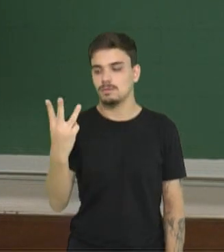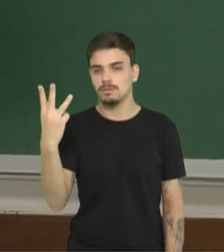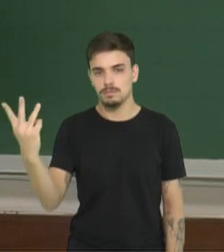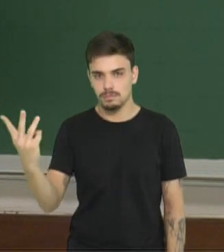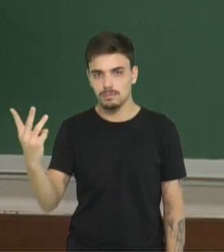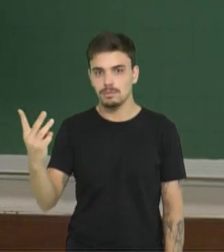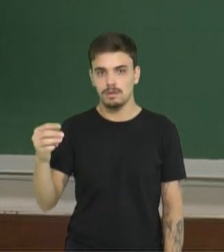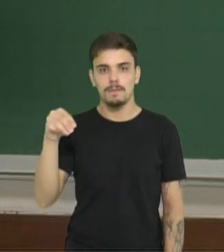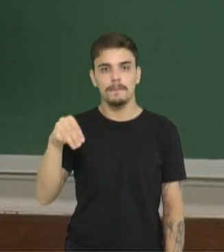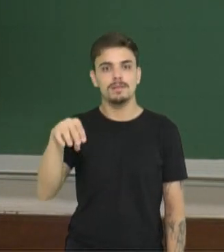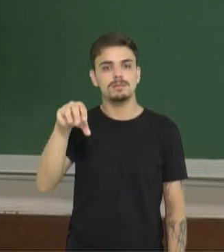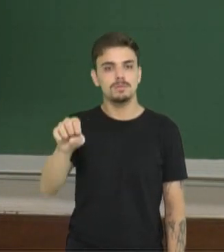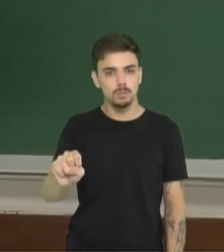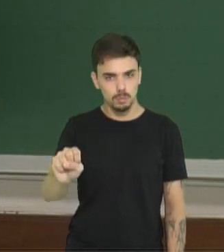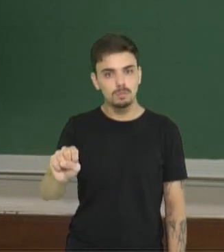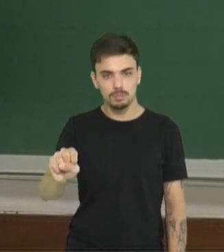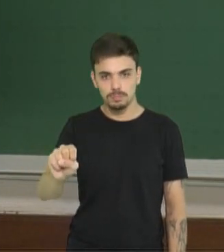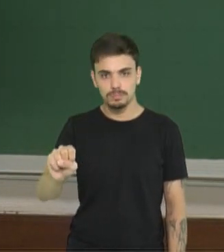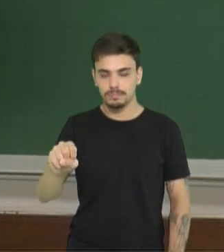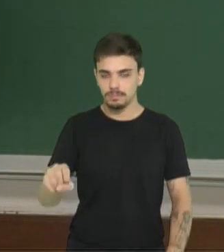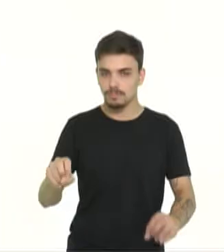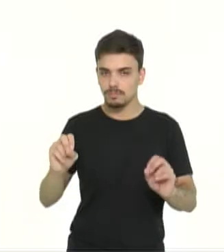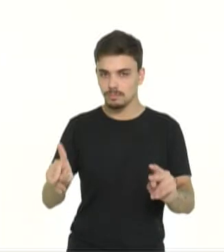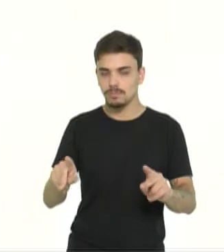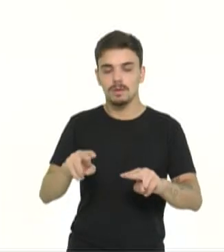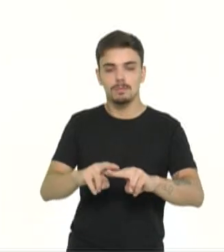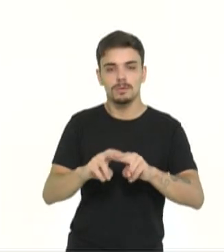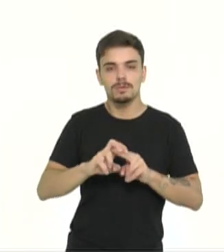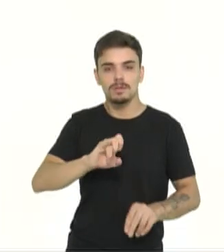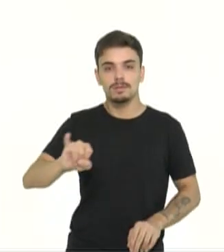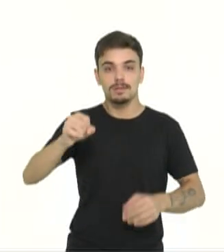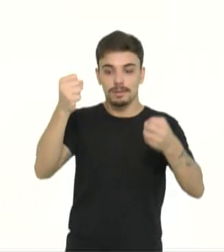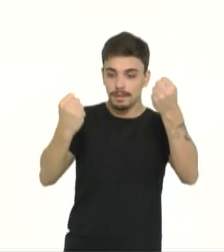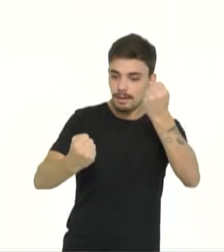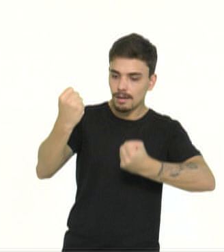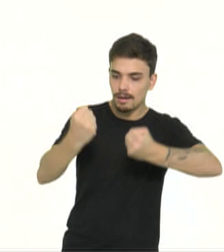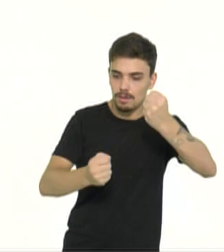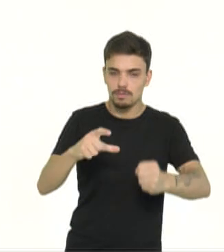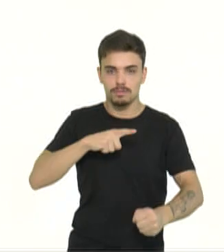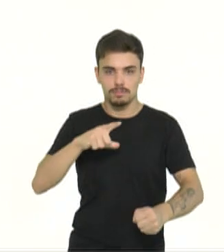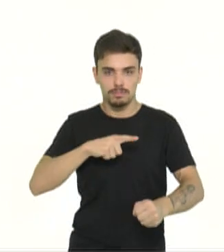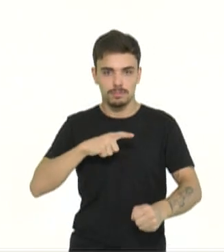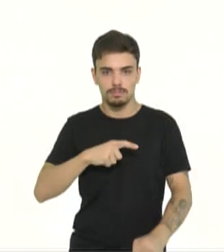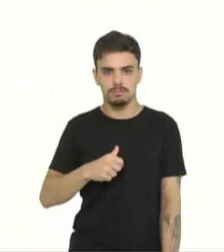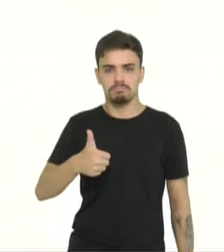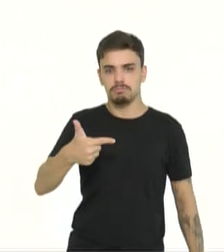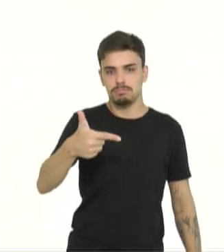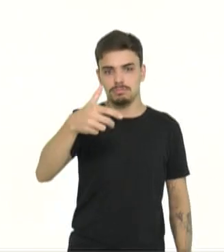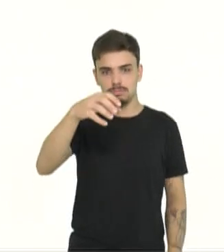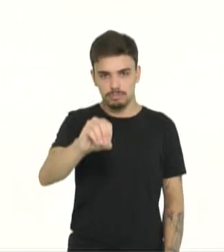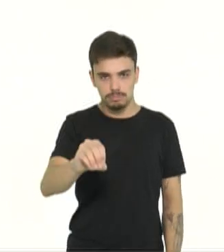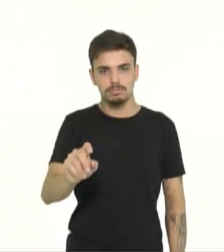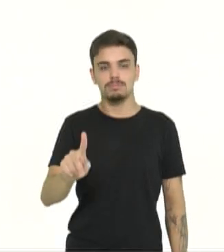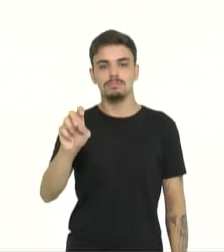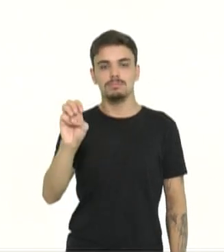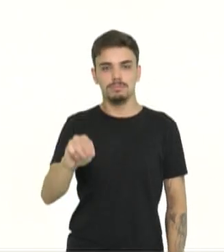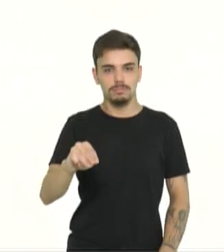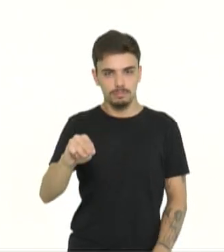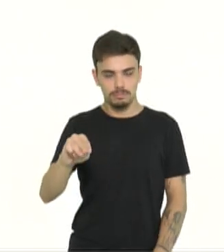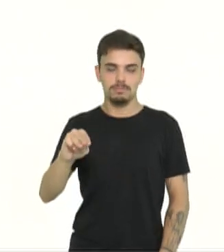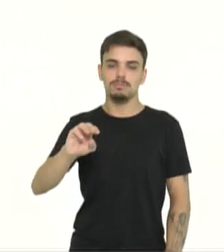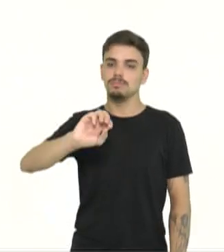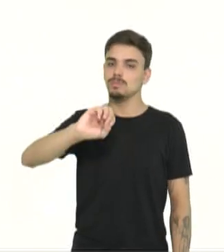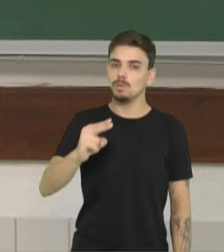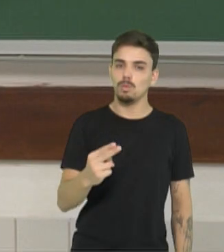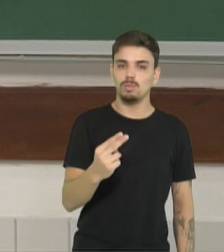33,33 metros por segundo, tá? Então, se um carro, a gente fala assim que ele está a 120 km por hora